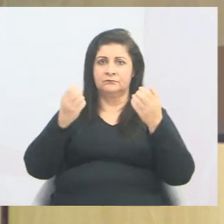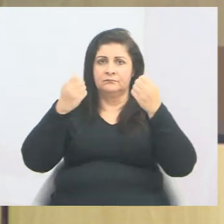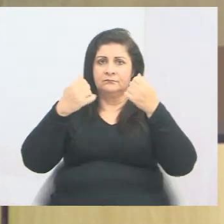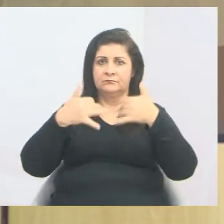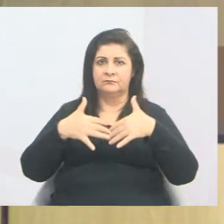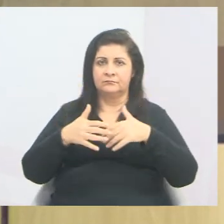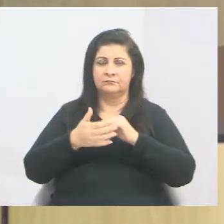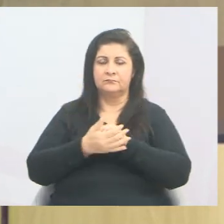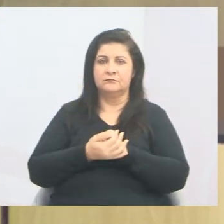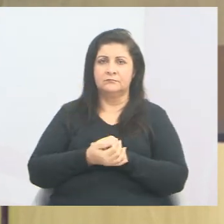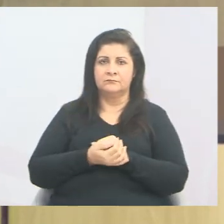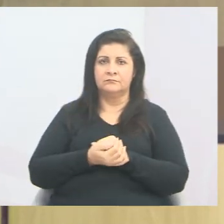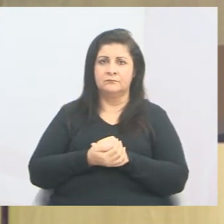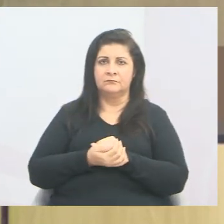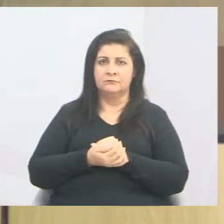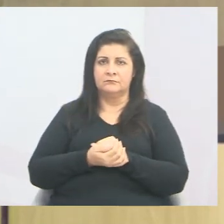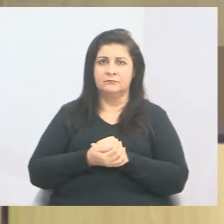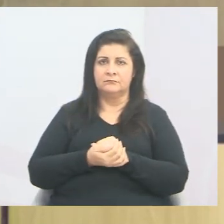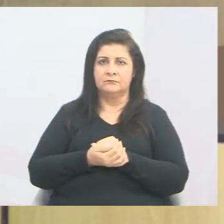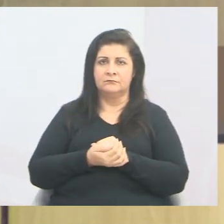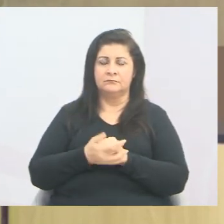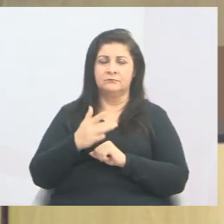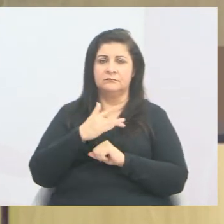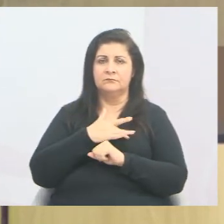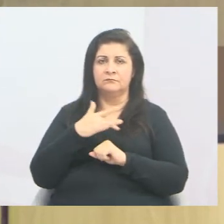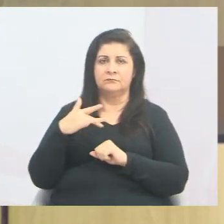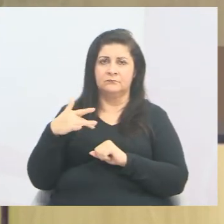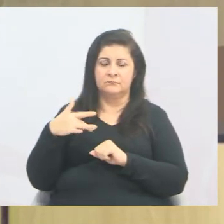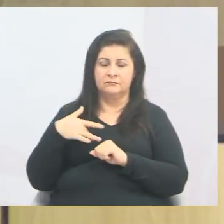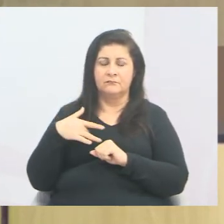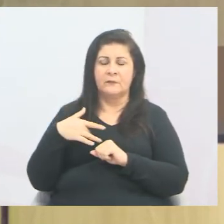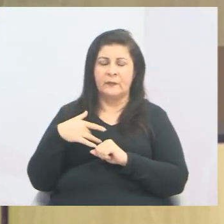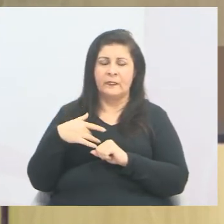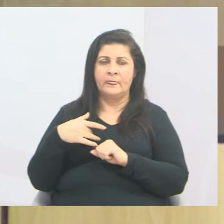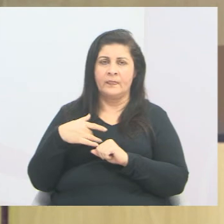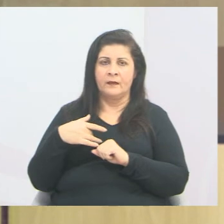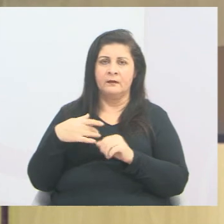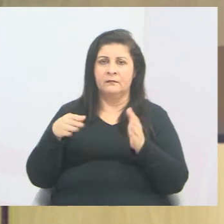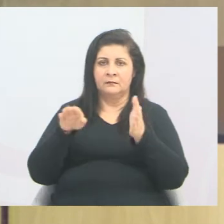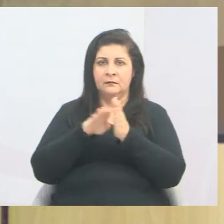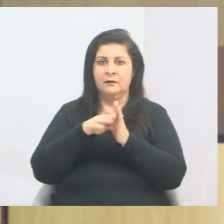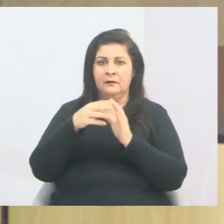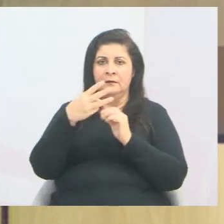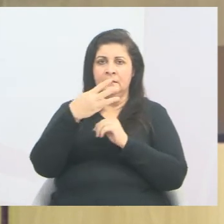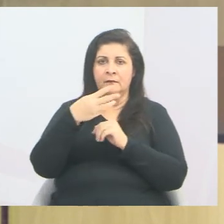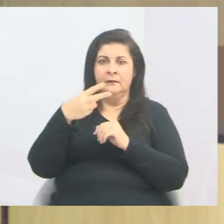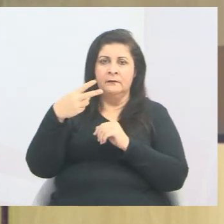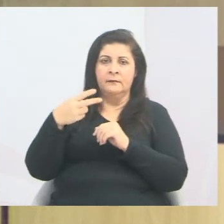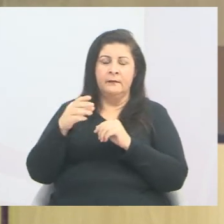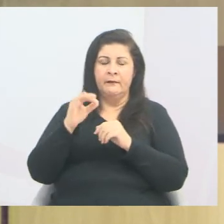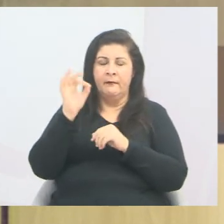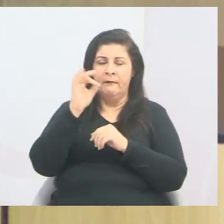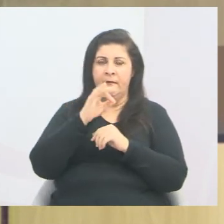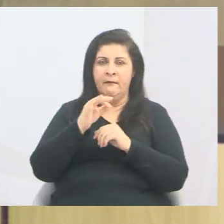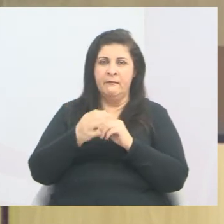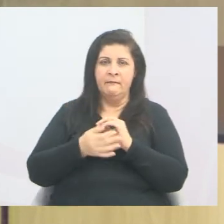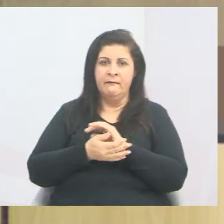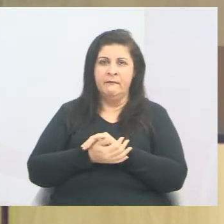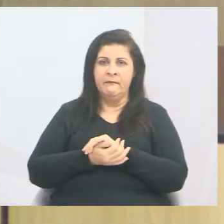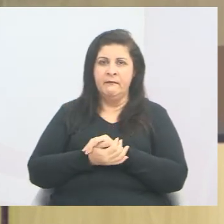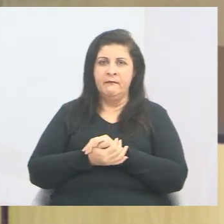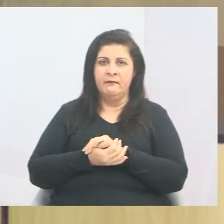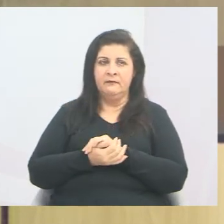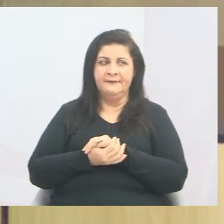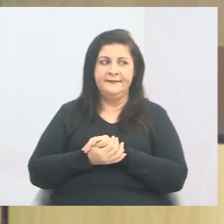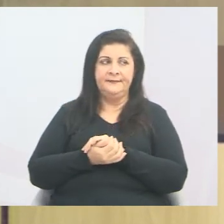pela Maria Amélia também, tá? A saúde, ela chegou a 32%, tá? Realmente é um